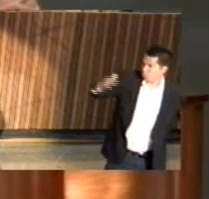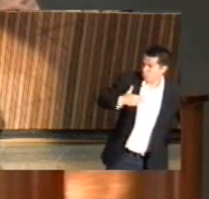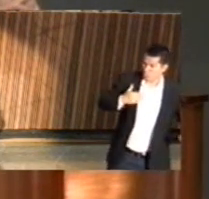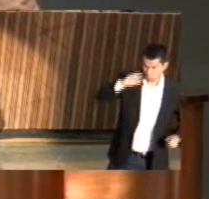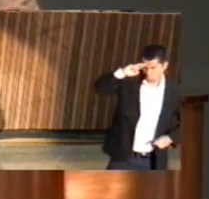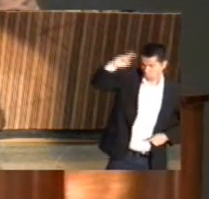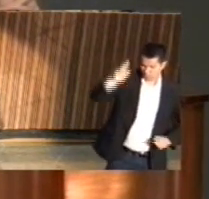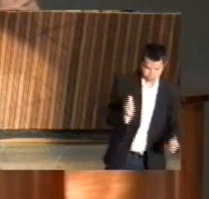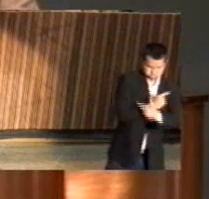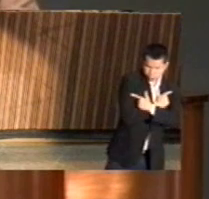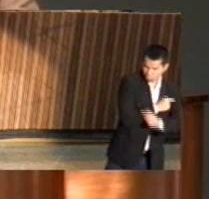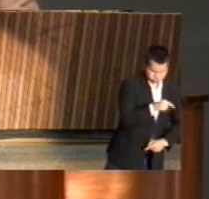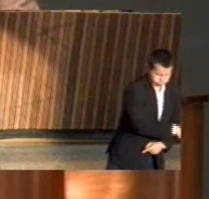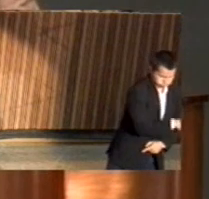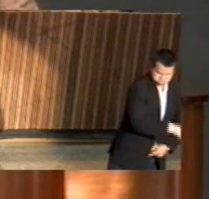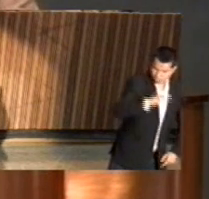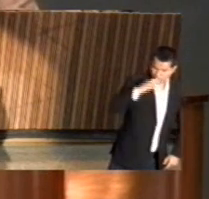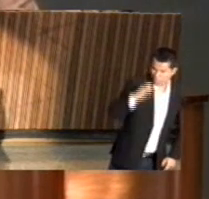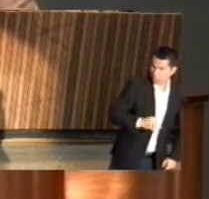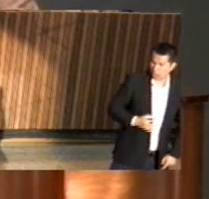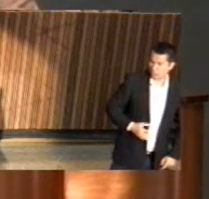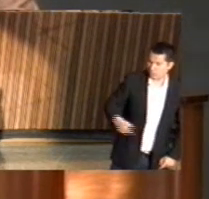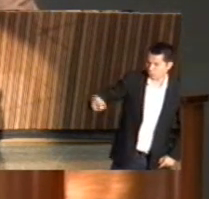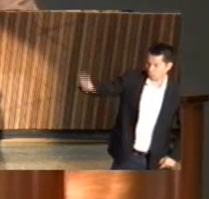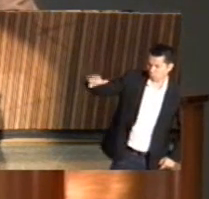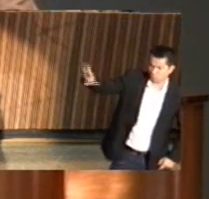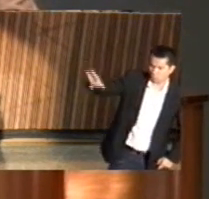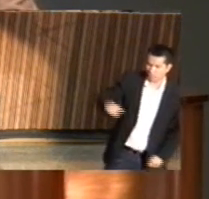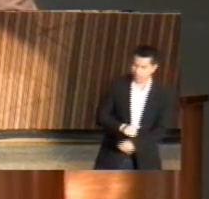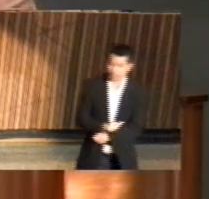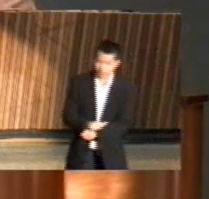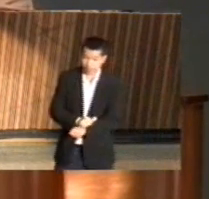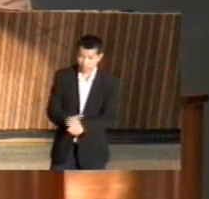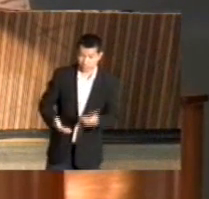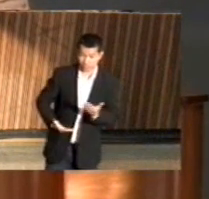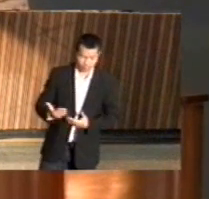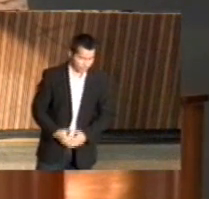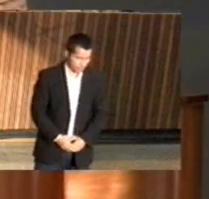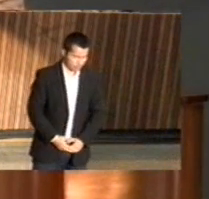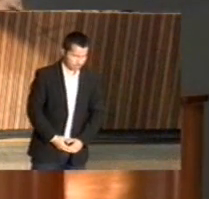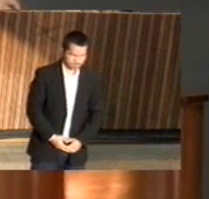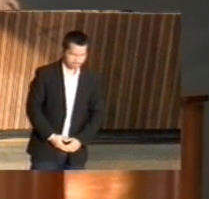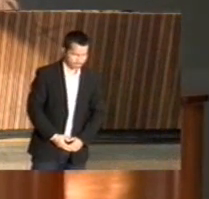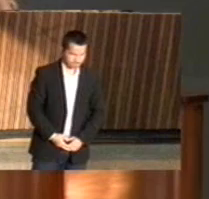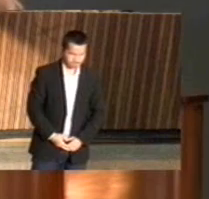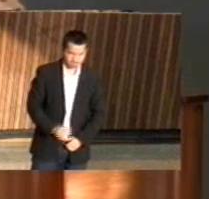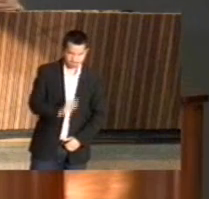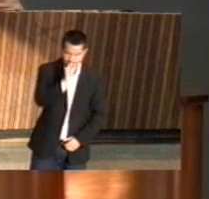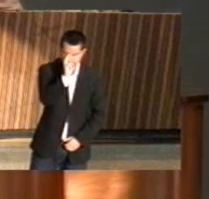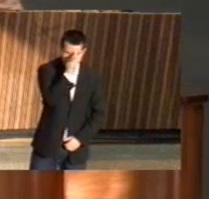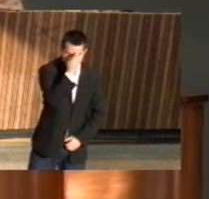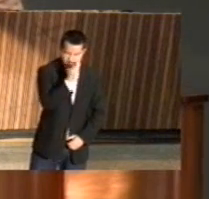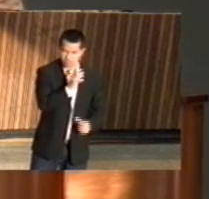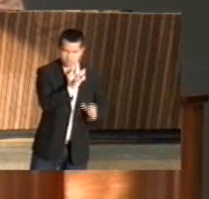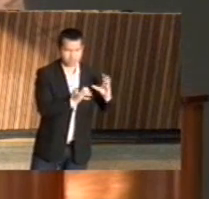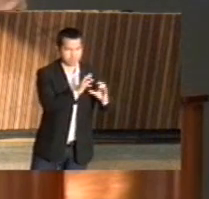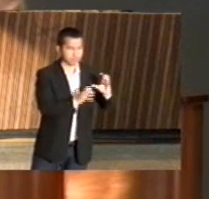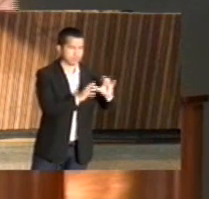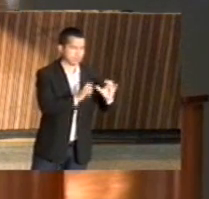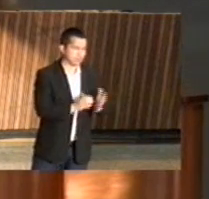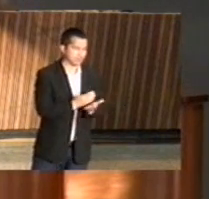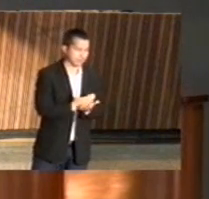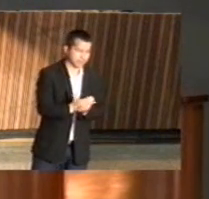feias. E o povo da terra via a família em pé de guerra.